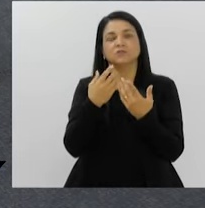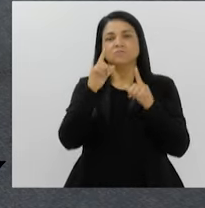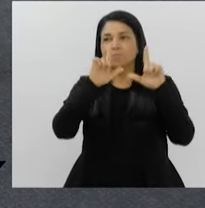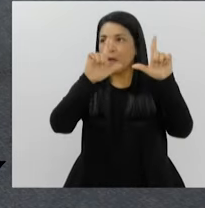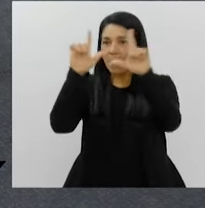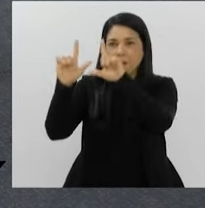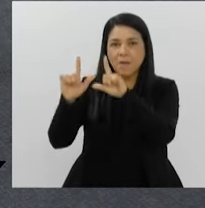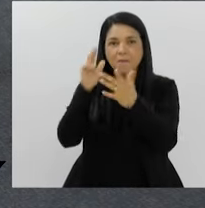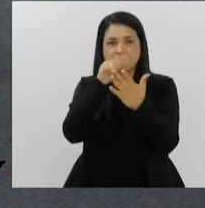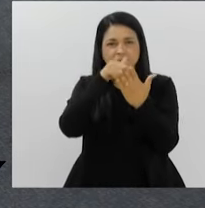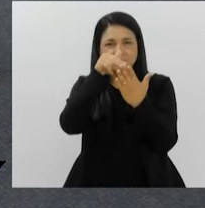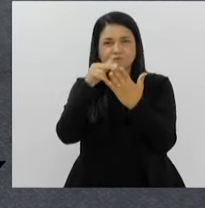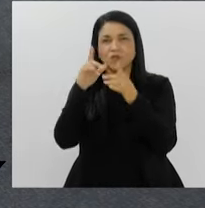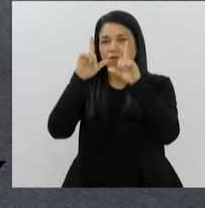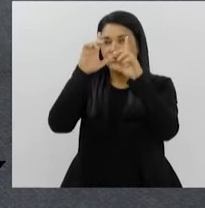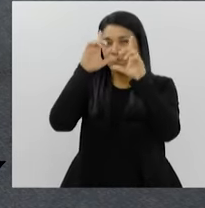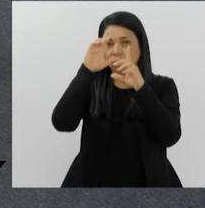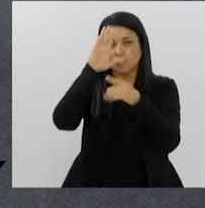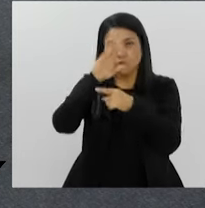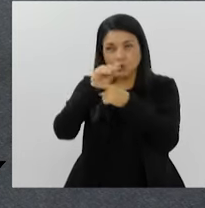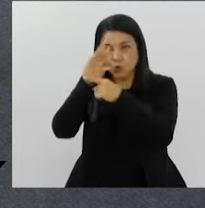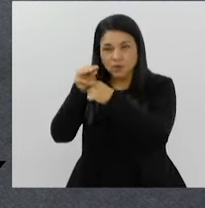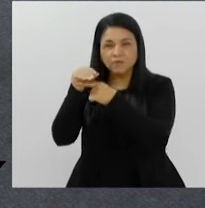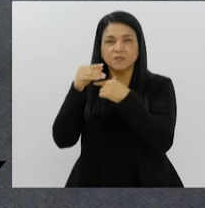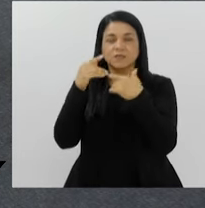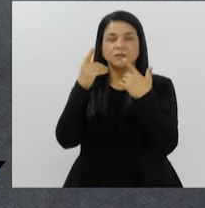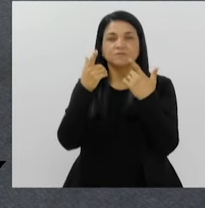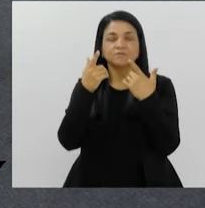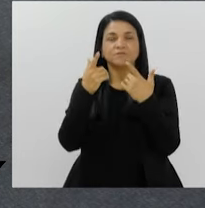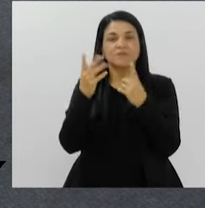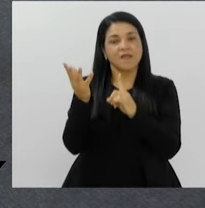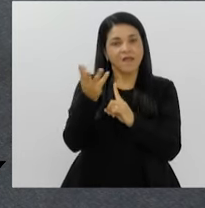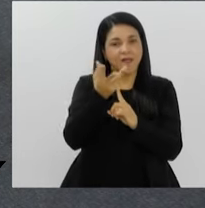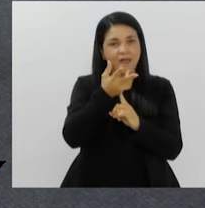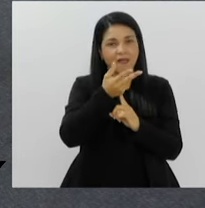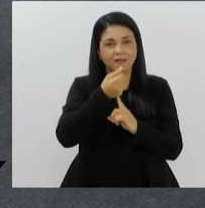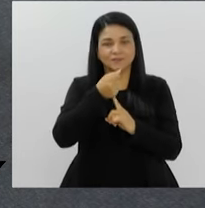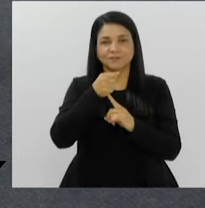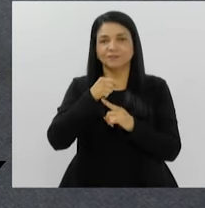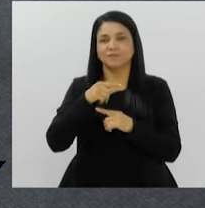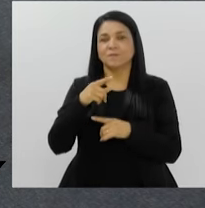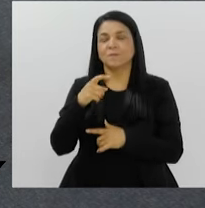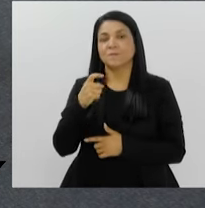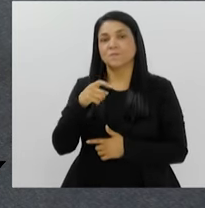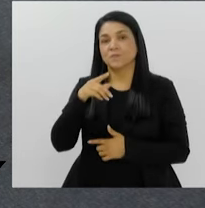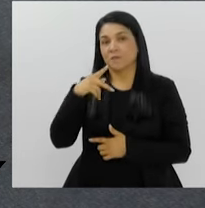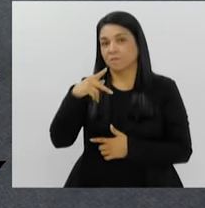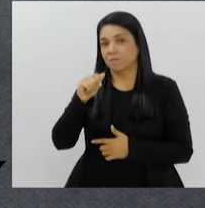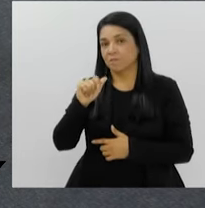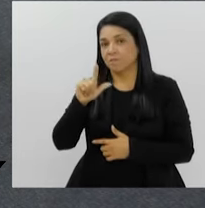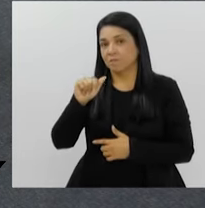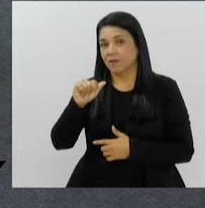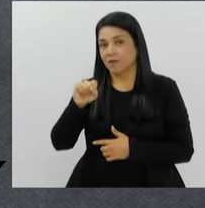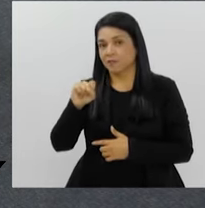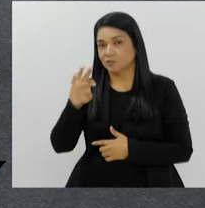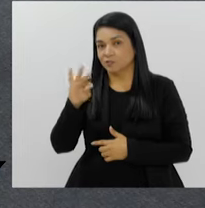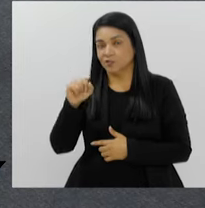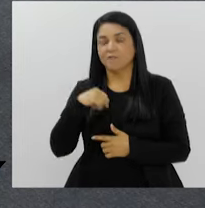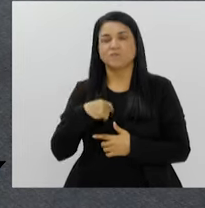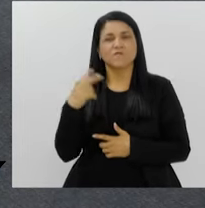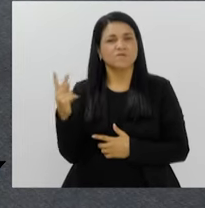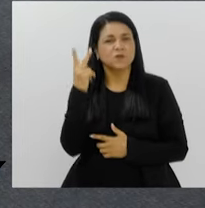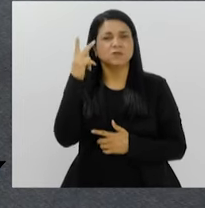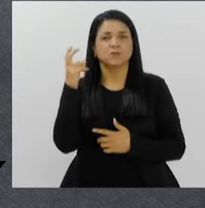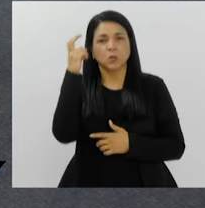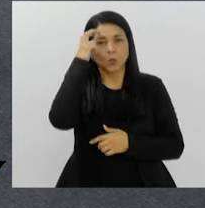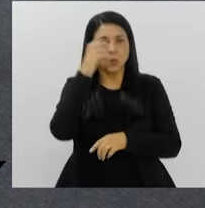pintura, fotografia, arte plástica, artes plásticas, enfim, essa valorização da cultura, não só de Resende, para toda